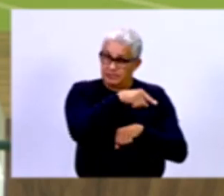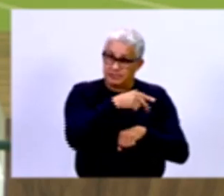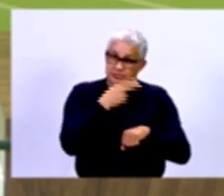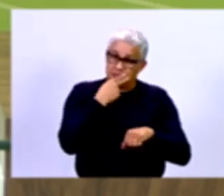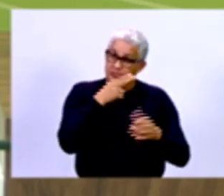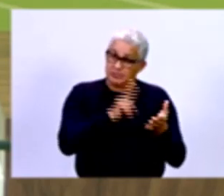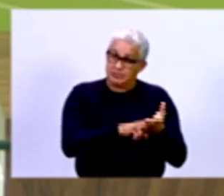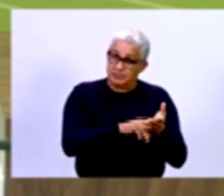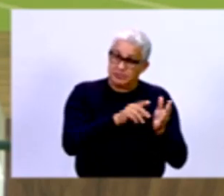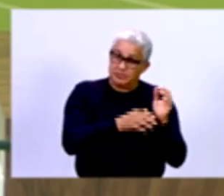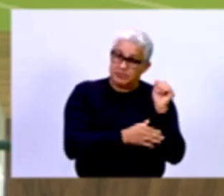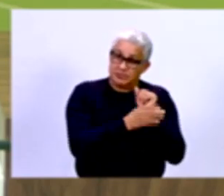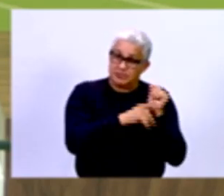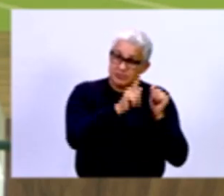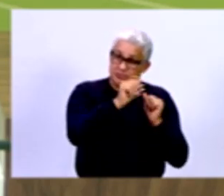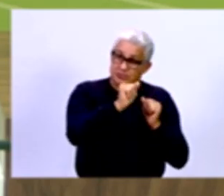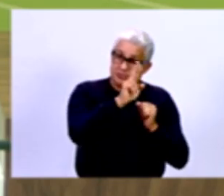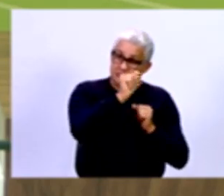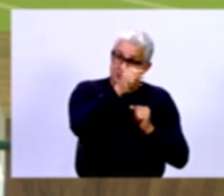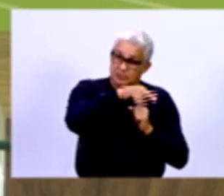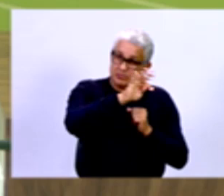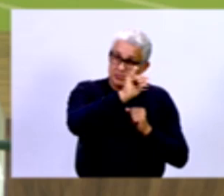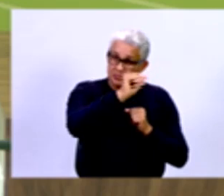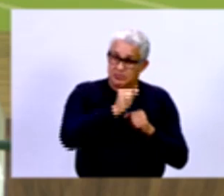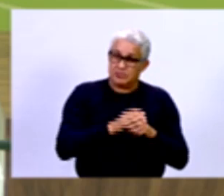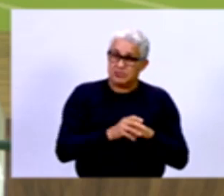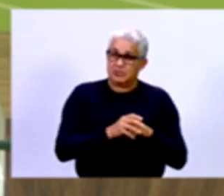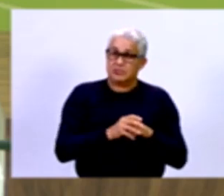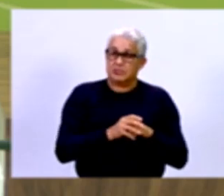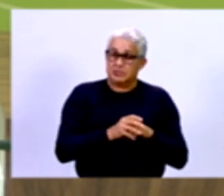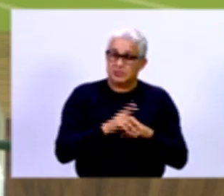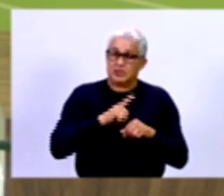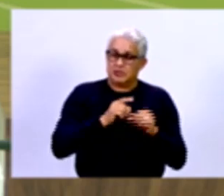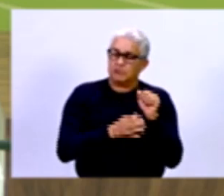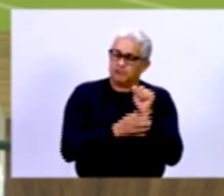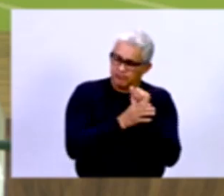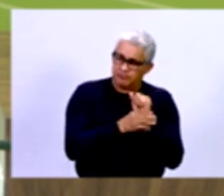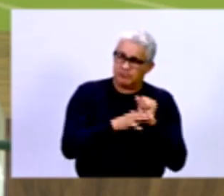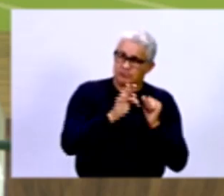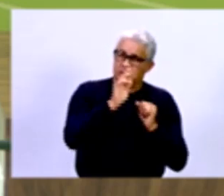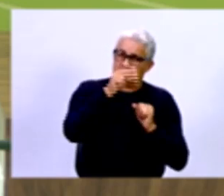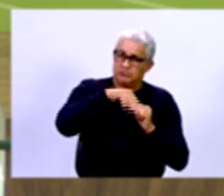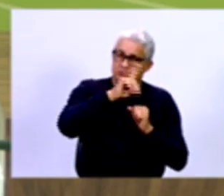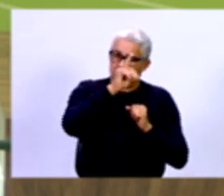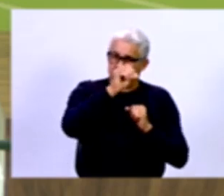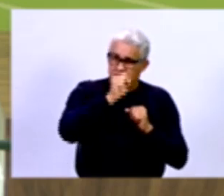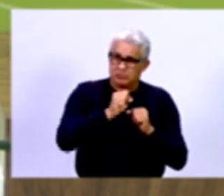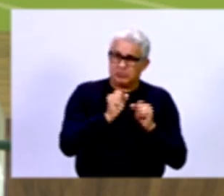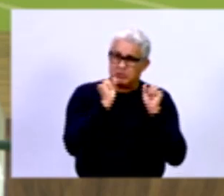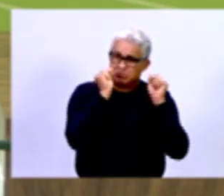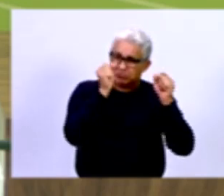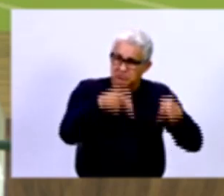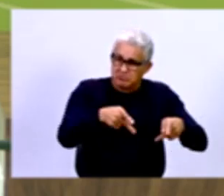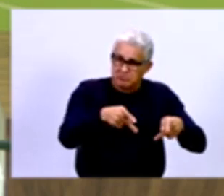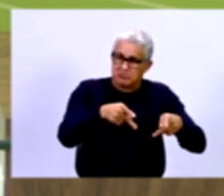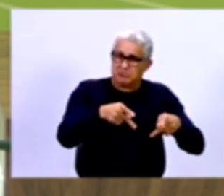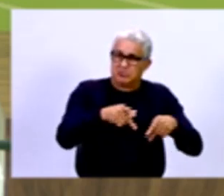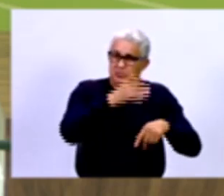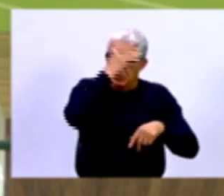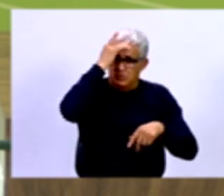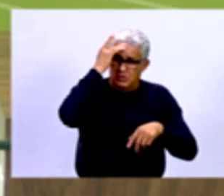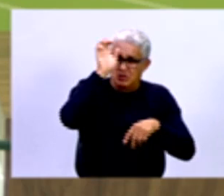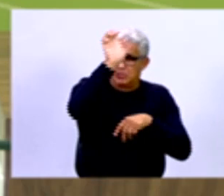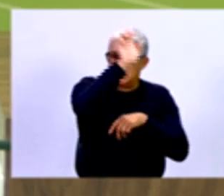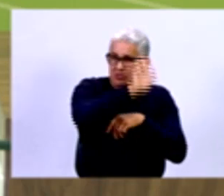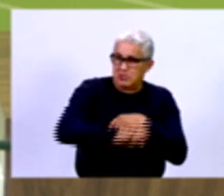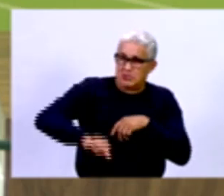de garantia. Tá? Principalmente fundos ligados a investimentos muito seguros, por exemplo, fundos ligados à aposentadoria, o pessoal europeu, o